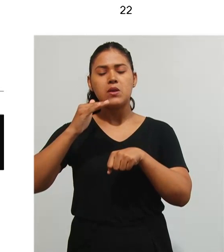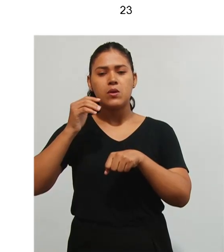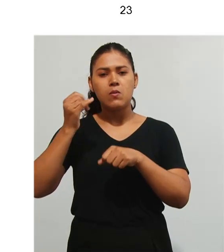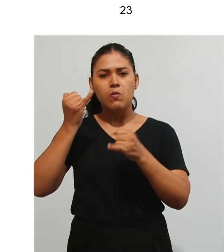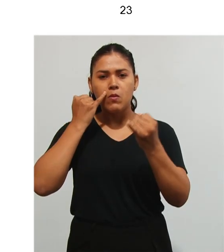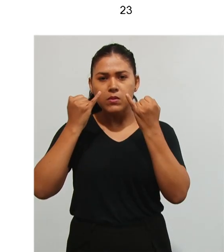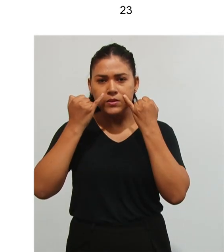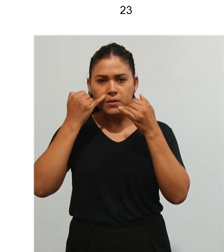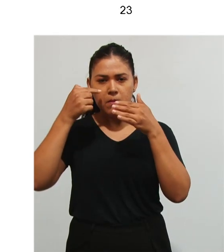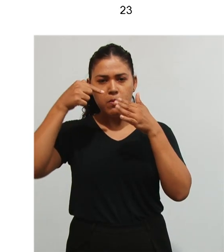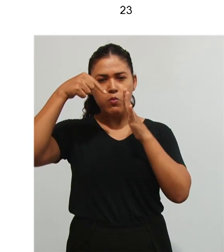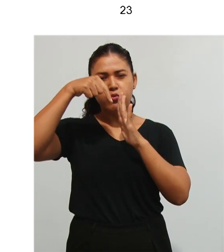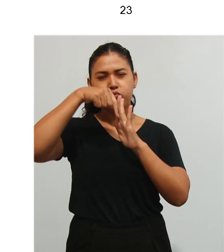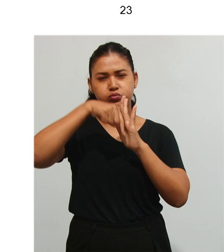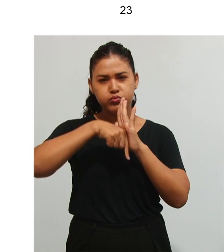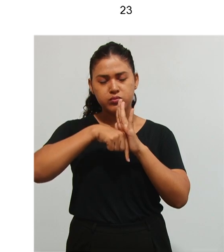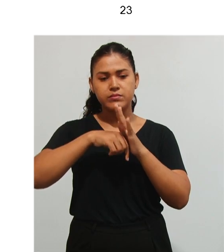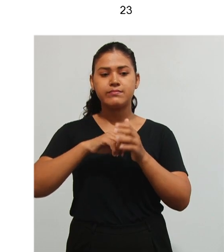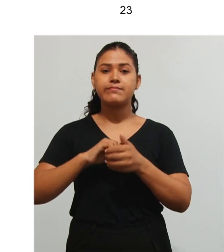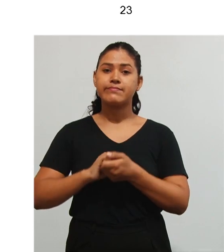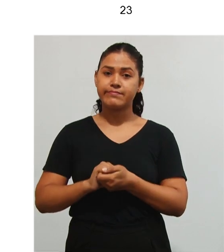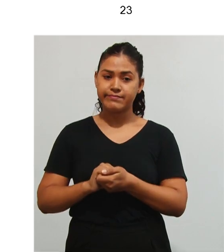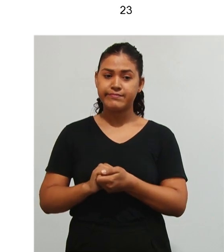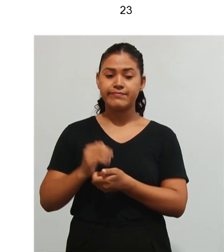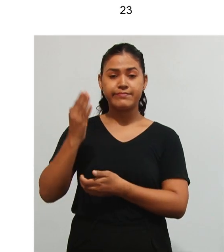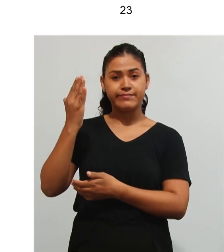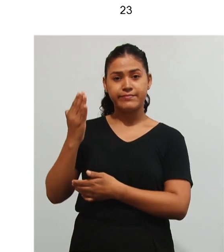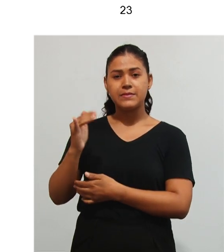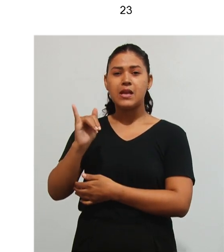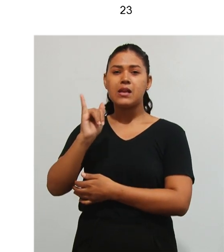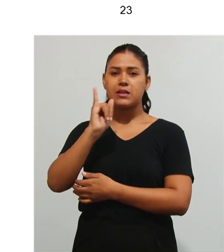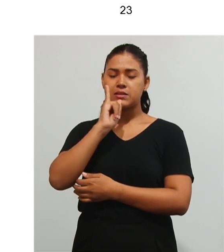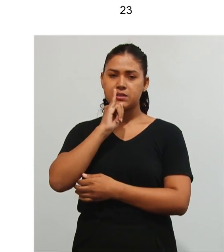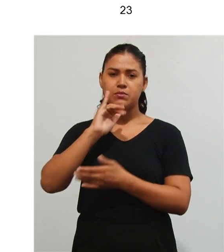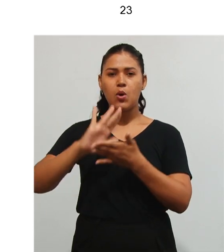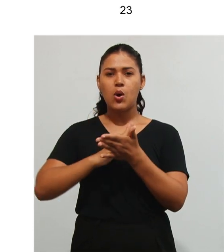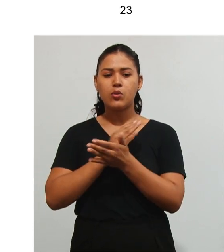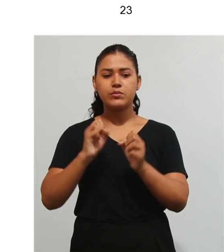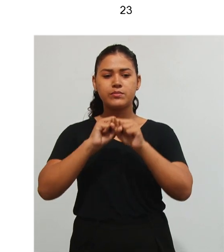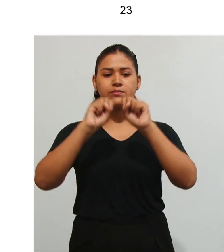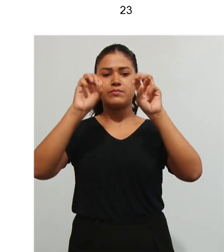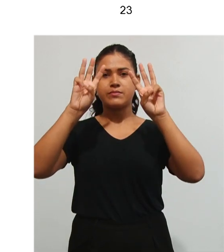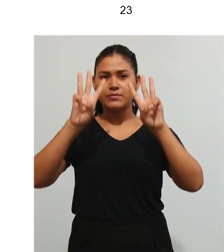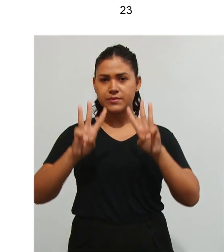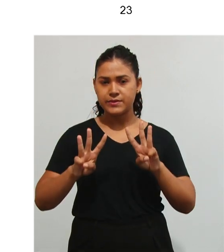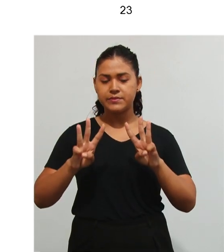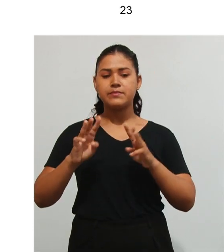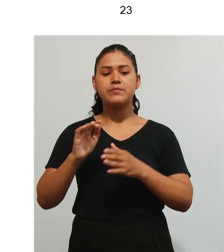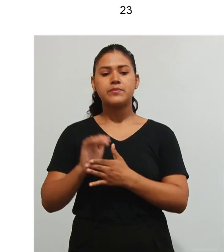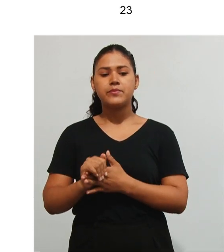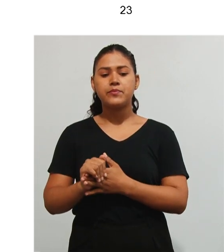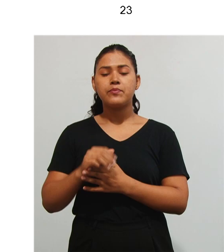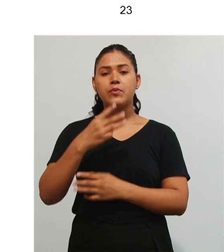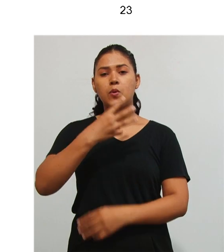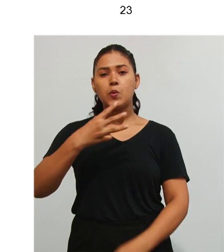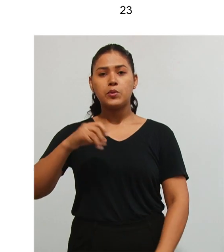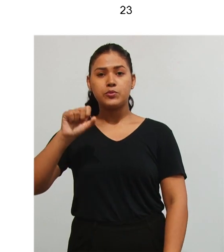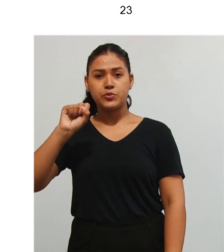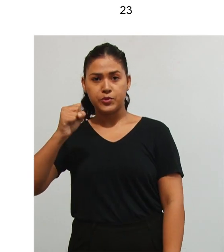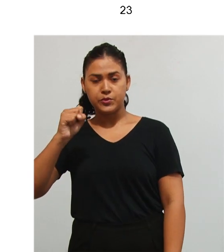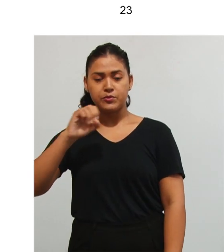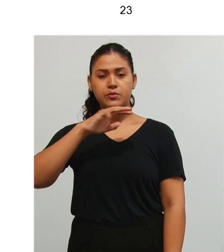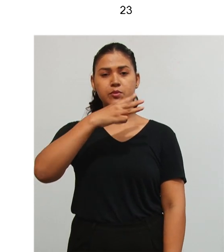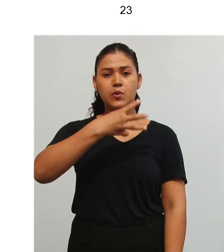usuário. E aqui nós temos alguns outros sistemas operacionais de exemplo, né? Como o Windows 8, o